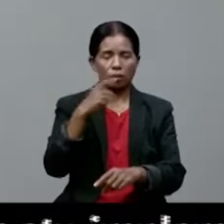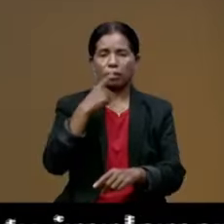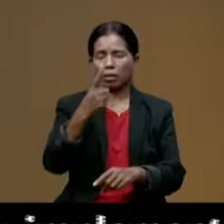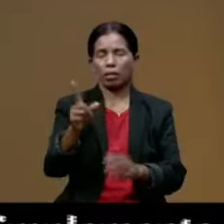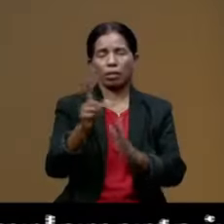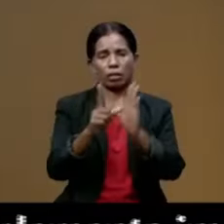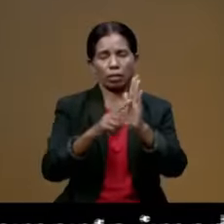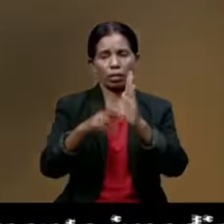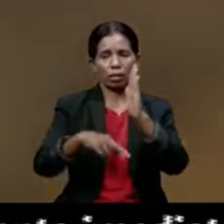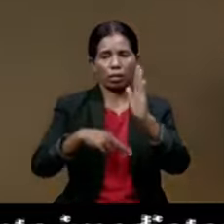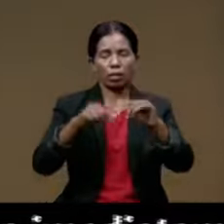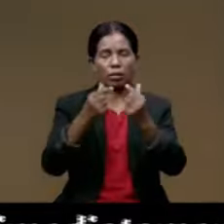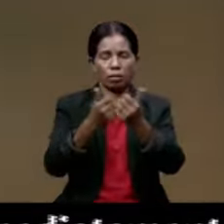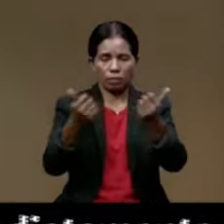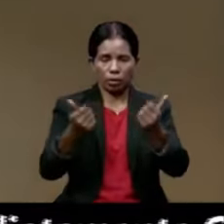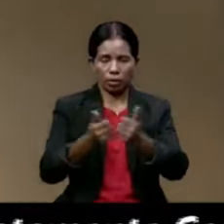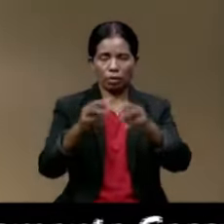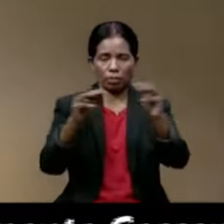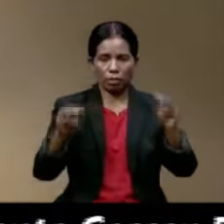procuran gr7